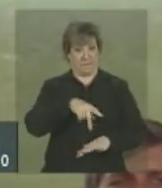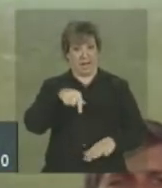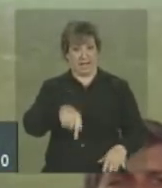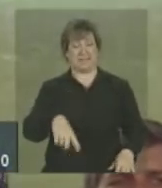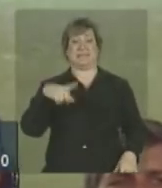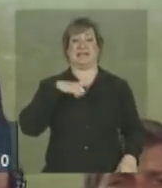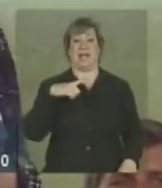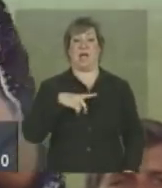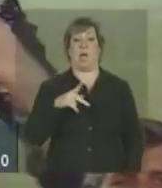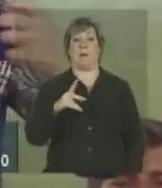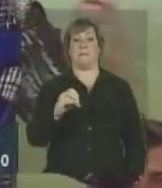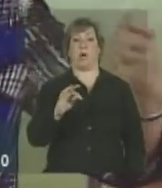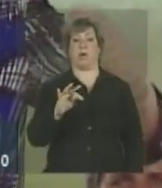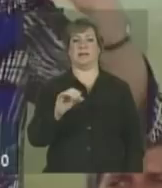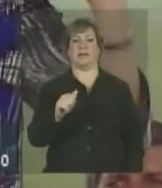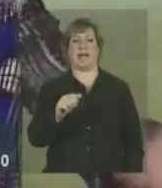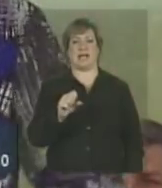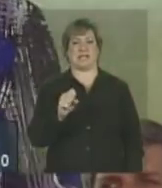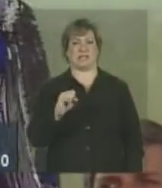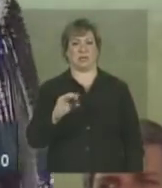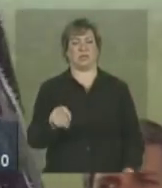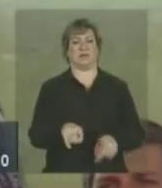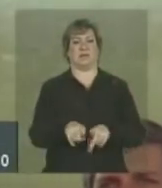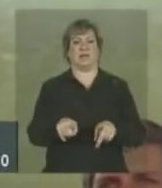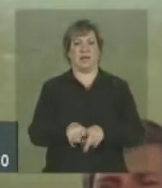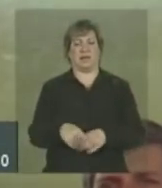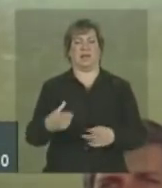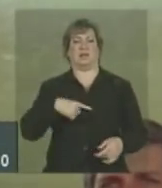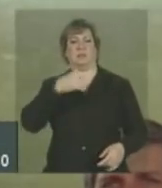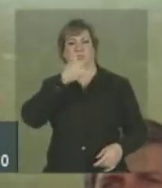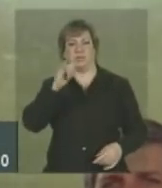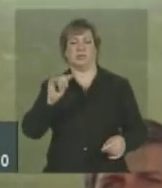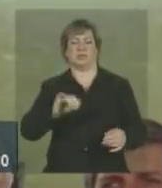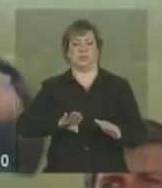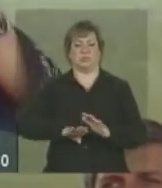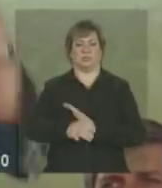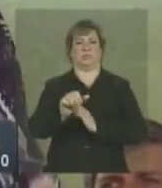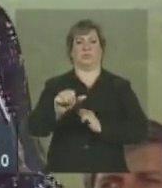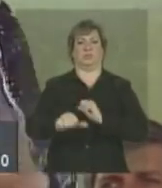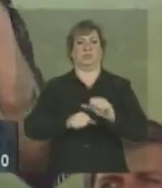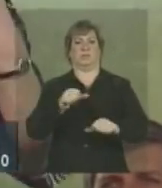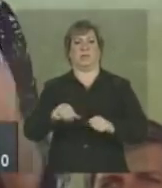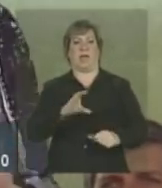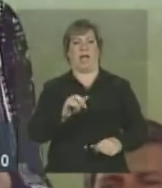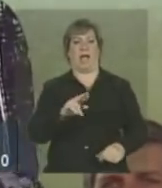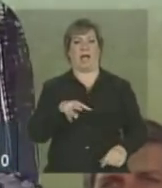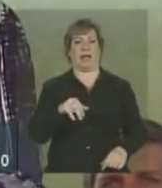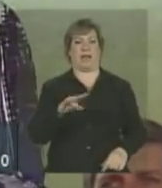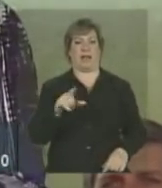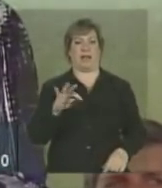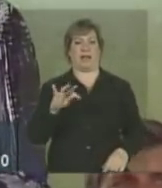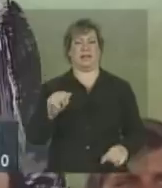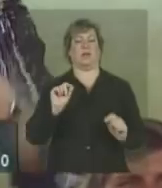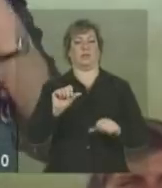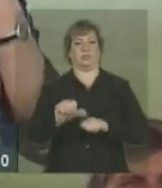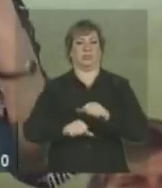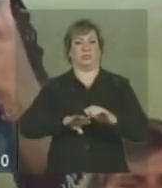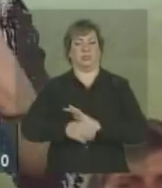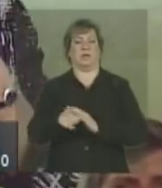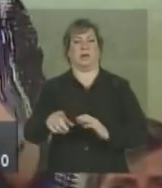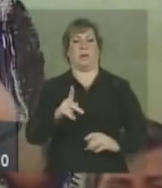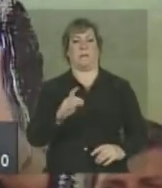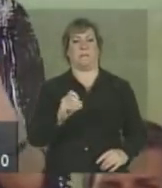que tem tecnologia para transformar carnalita em potássio, não pode depender